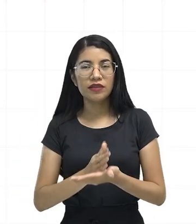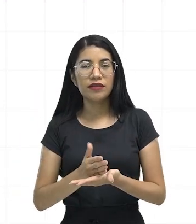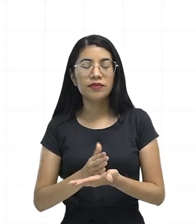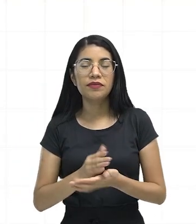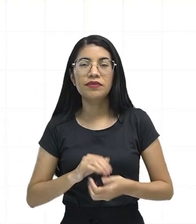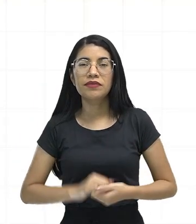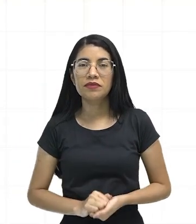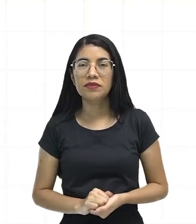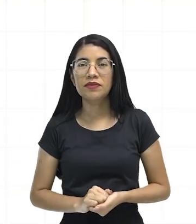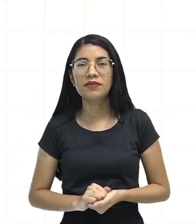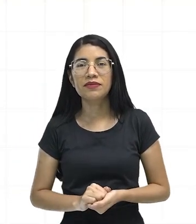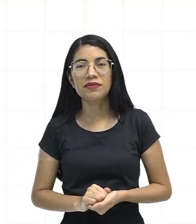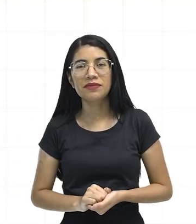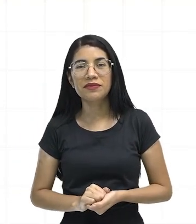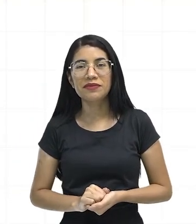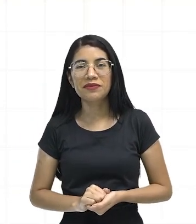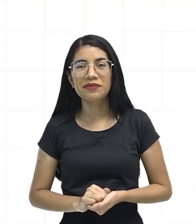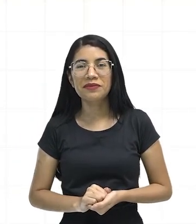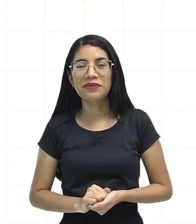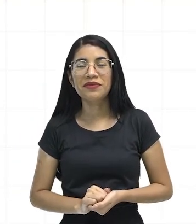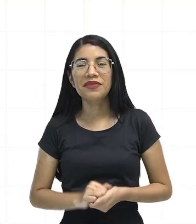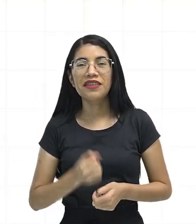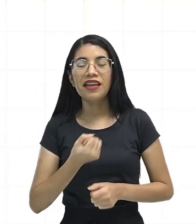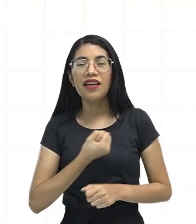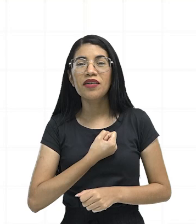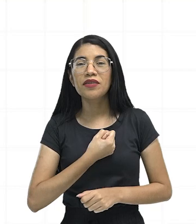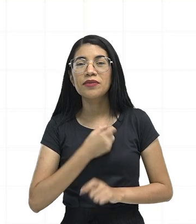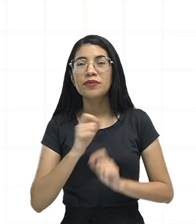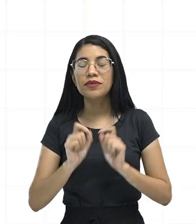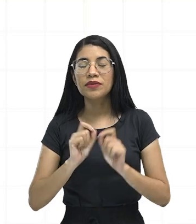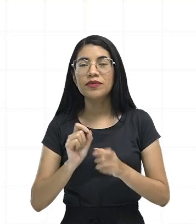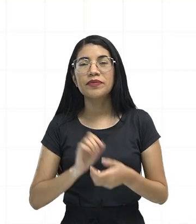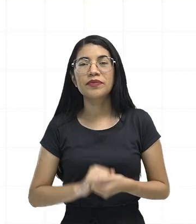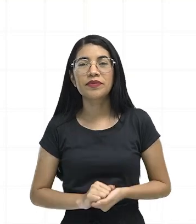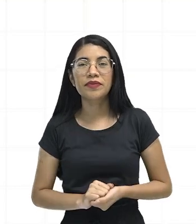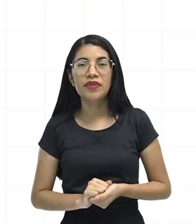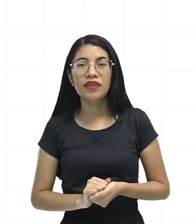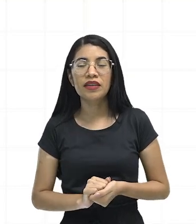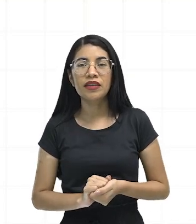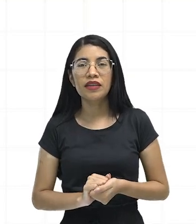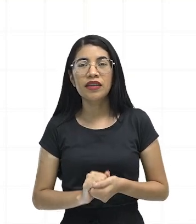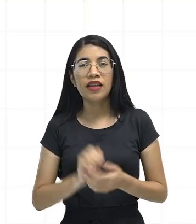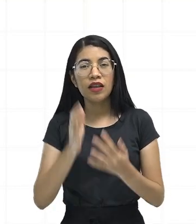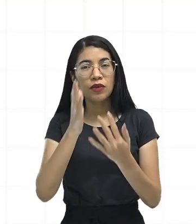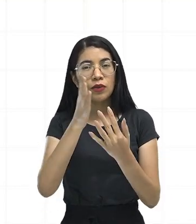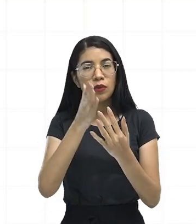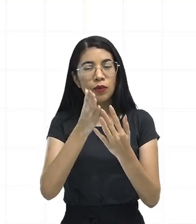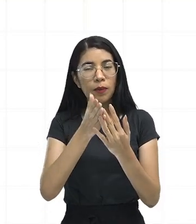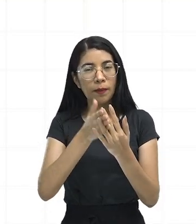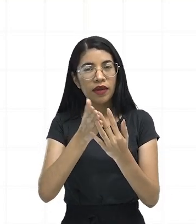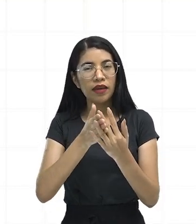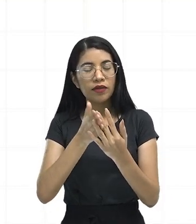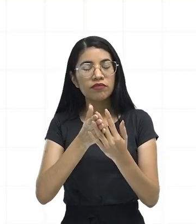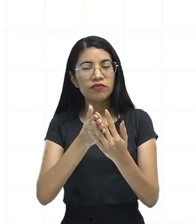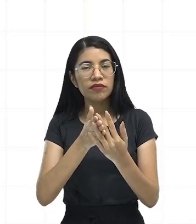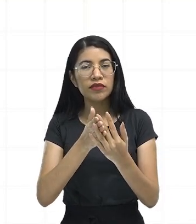Mediana é o número que está no meio de uma